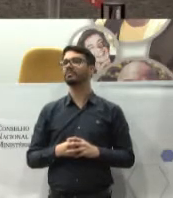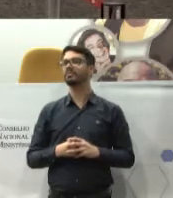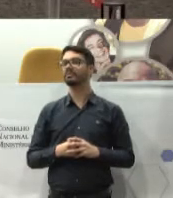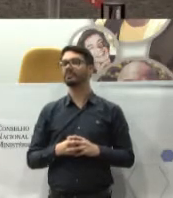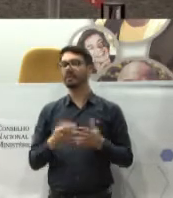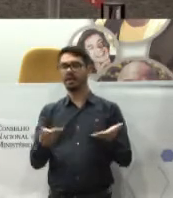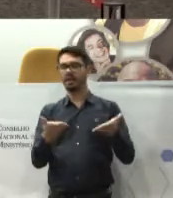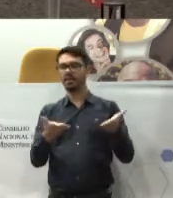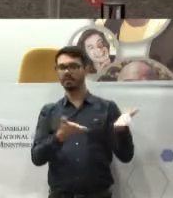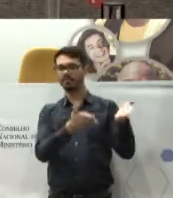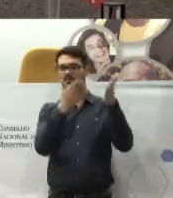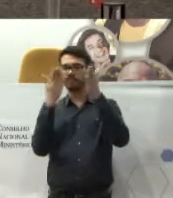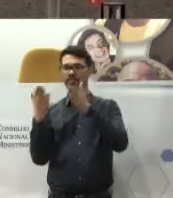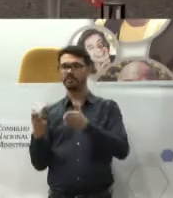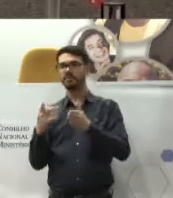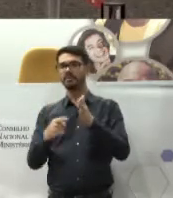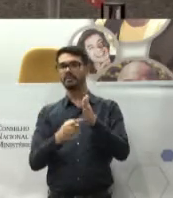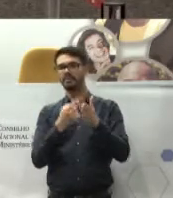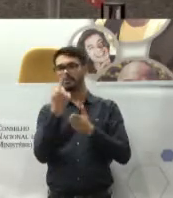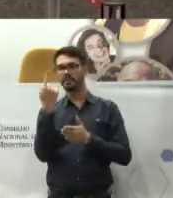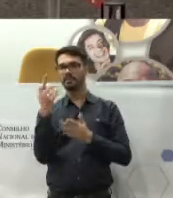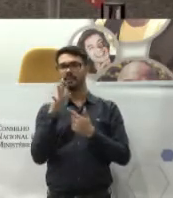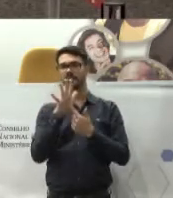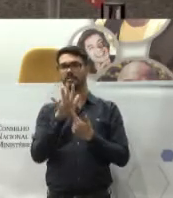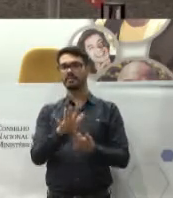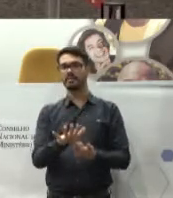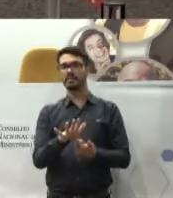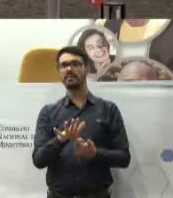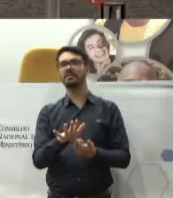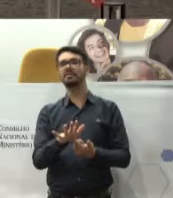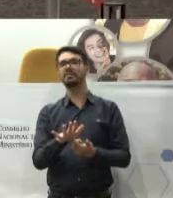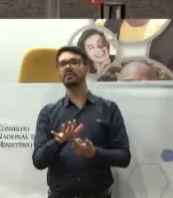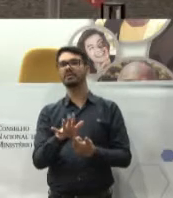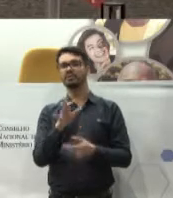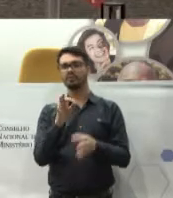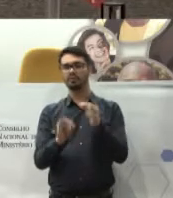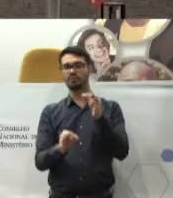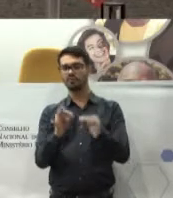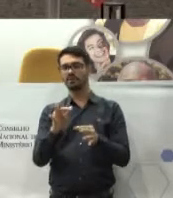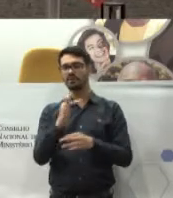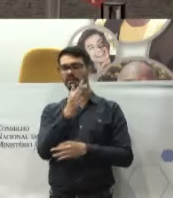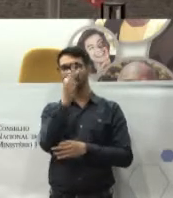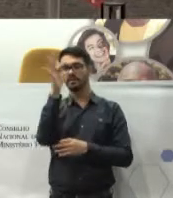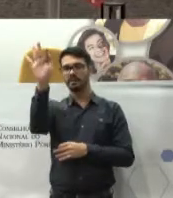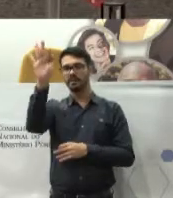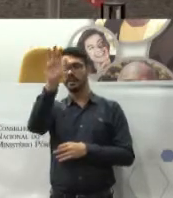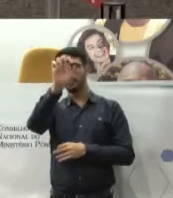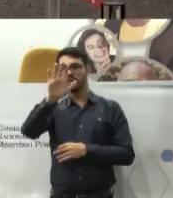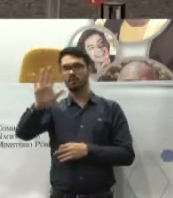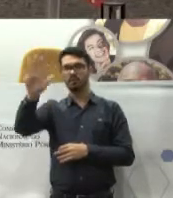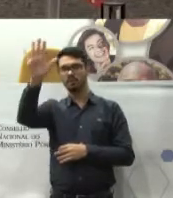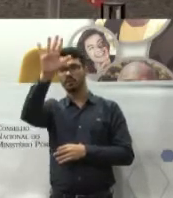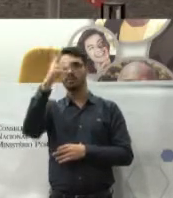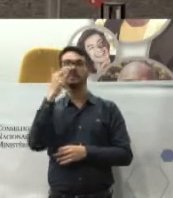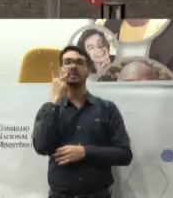Eu passo a palavra para a primeira apresentação, a excelentíssima juíza federal do Estado do Ceará.